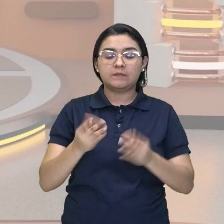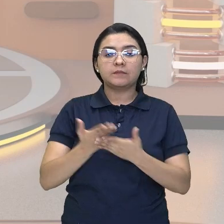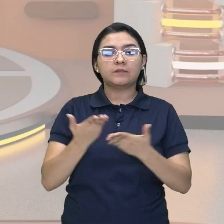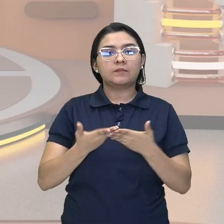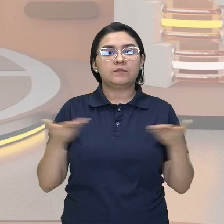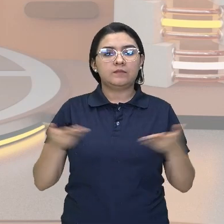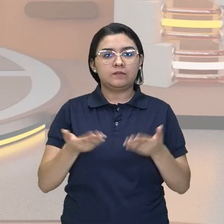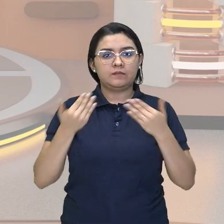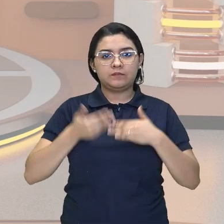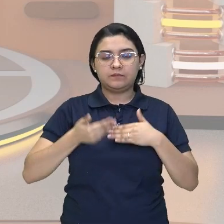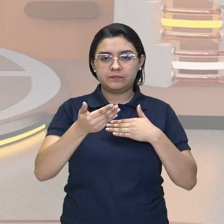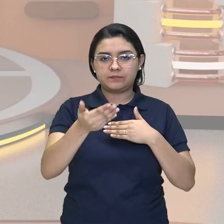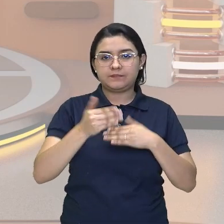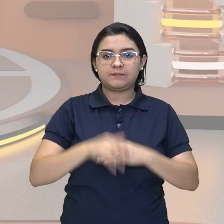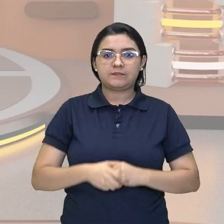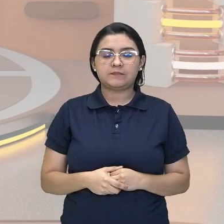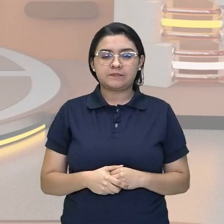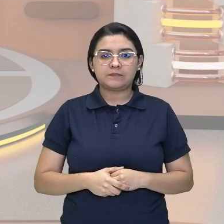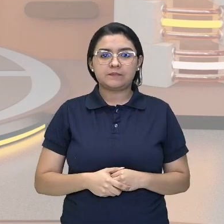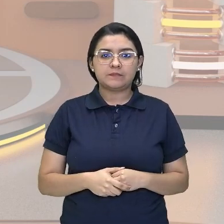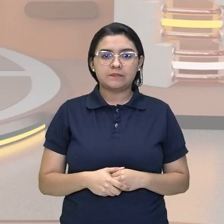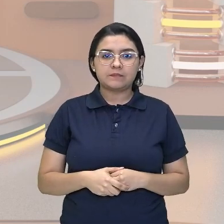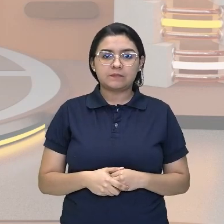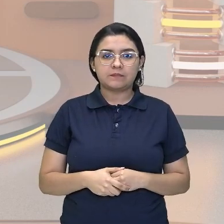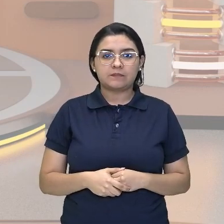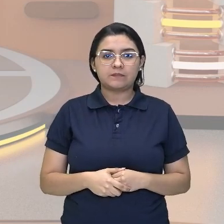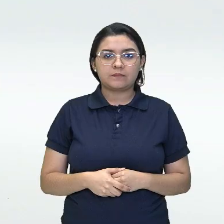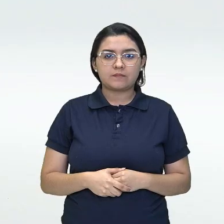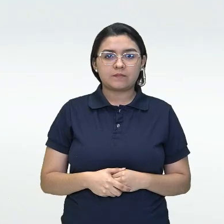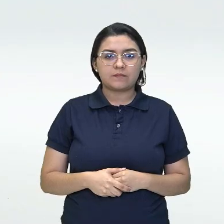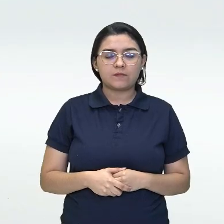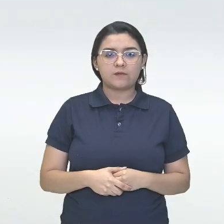nossa aula e vamos aí a mais uma aula de geografia.